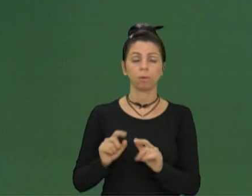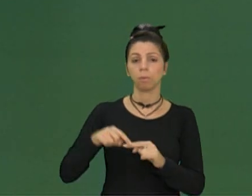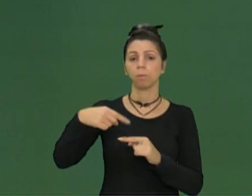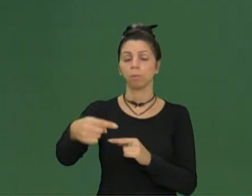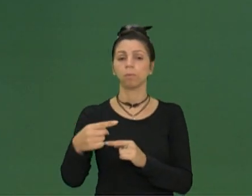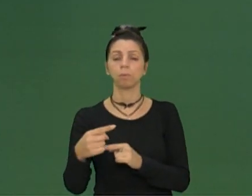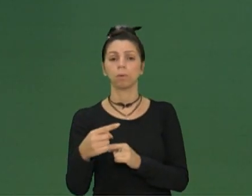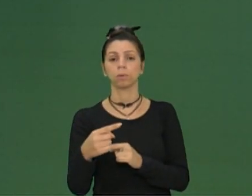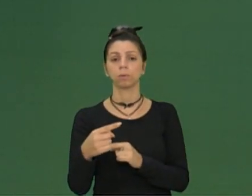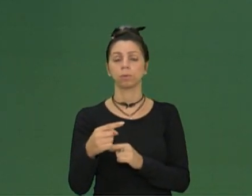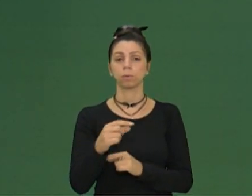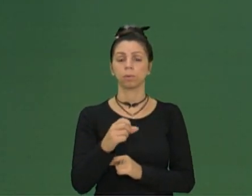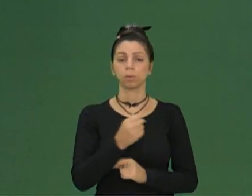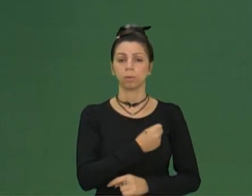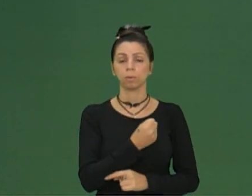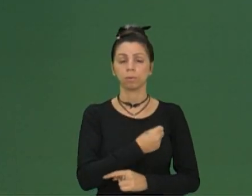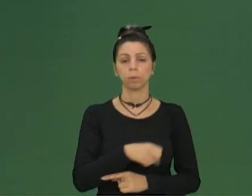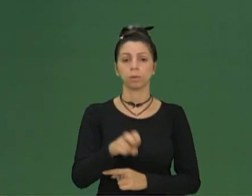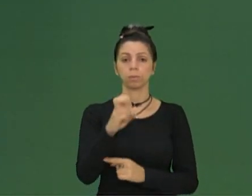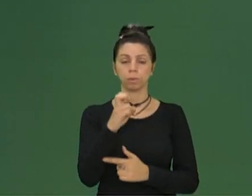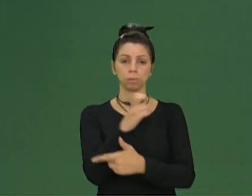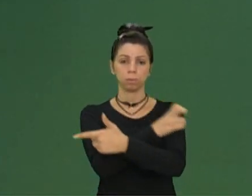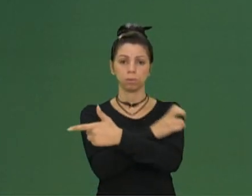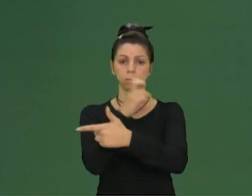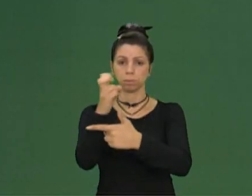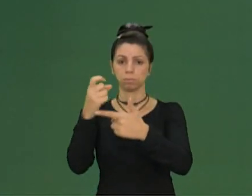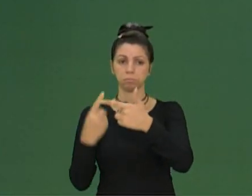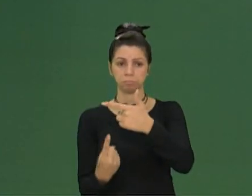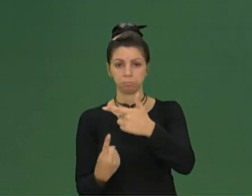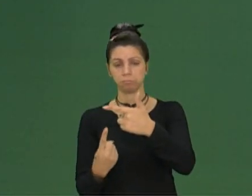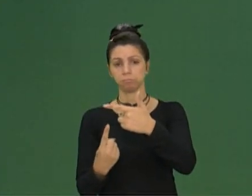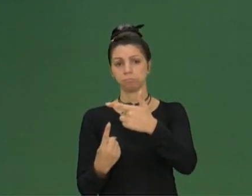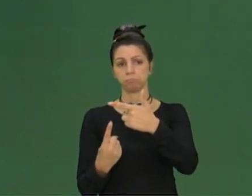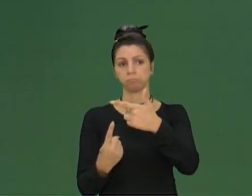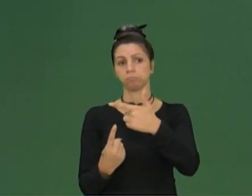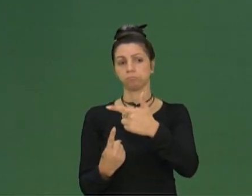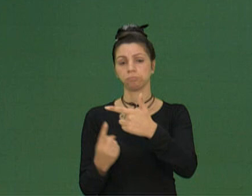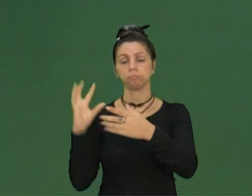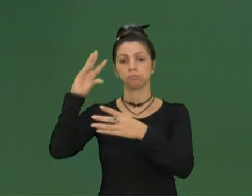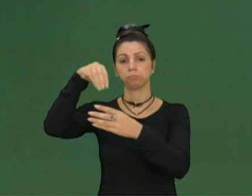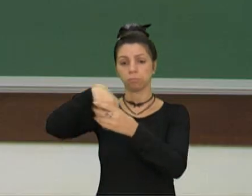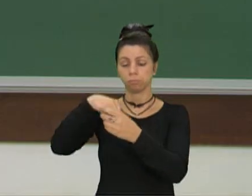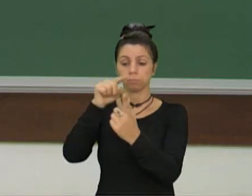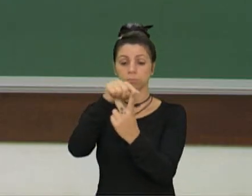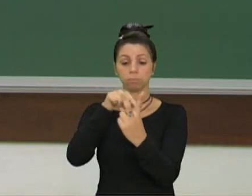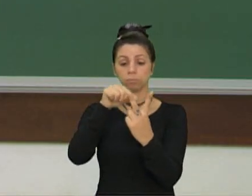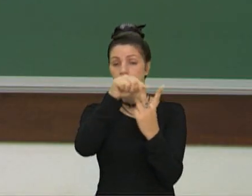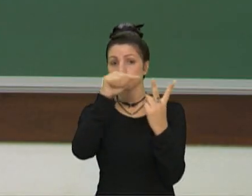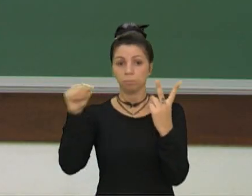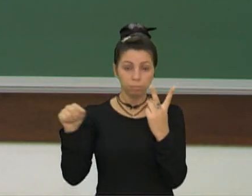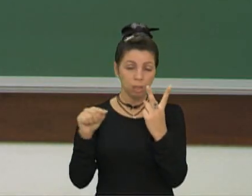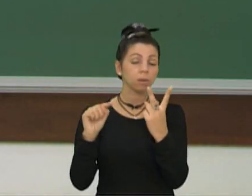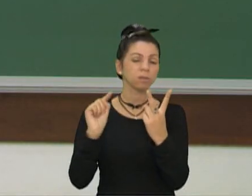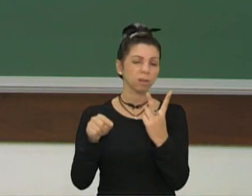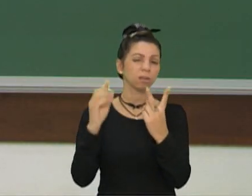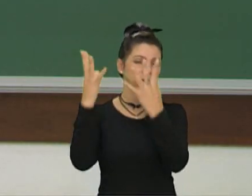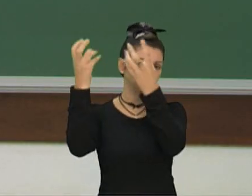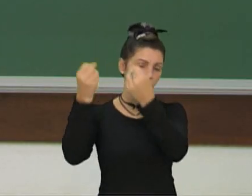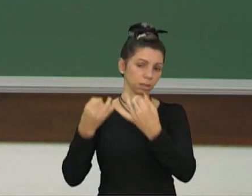que é o 5. 5 divididos por 5 é 1. E colocando lá dentro da raiz, igual eu expliquei para vocês já